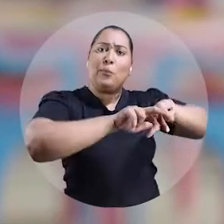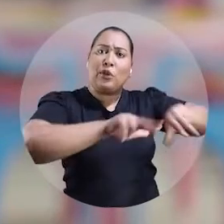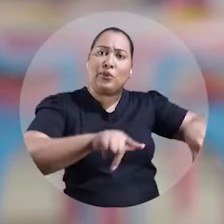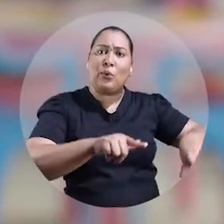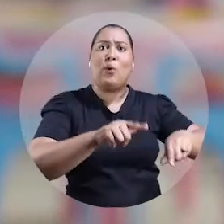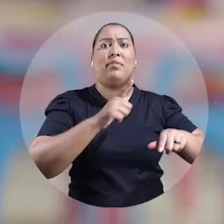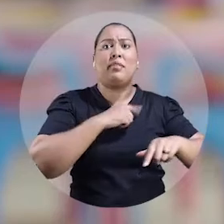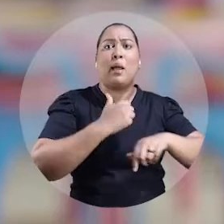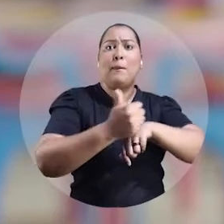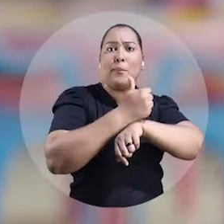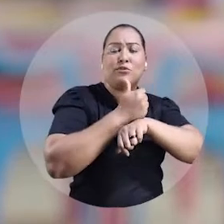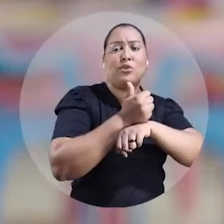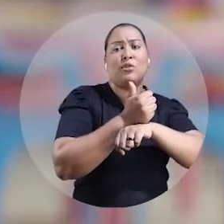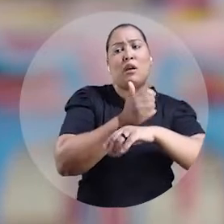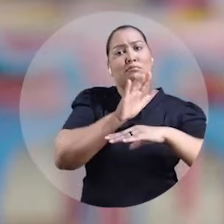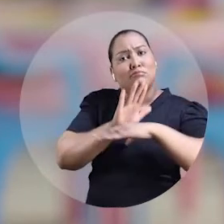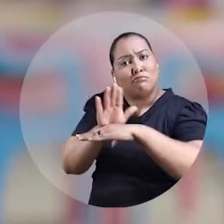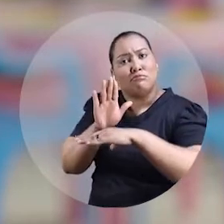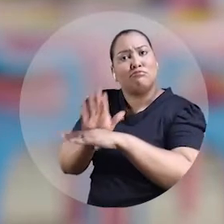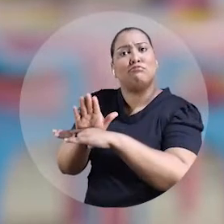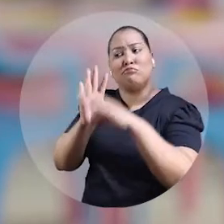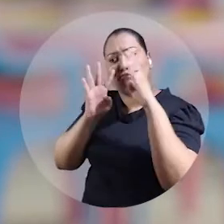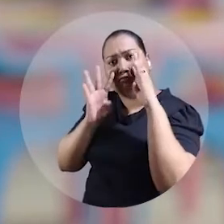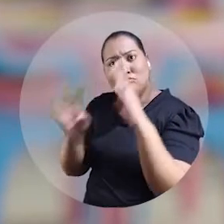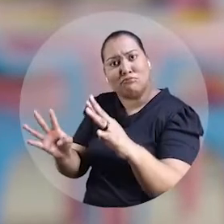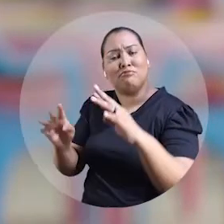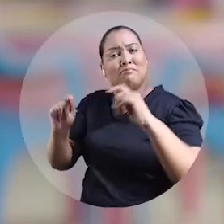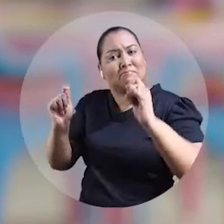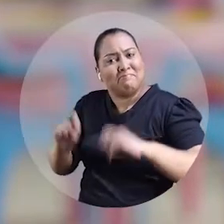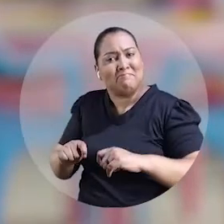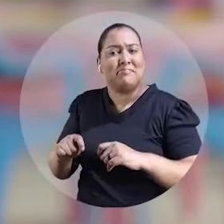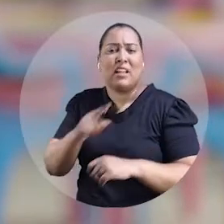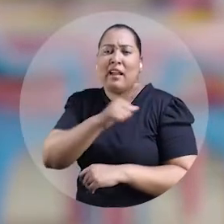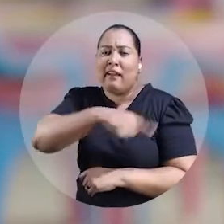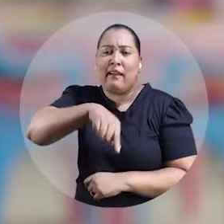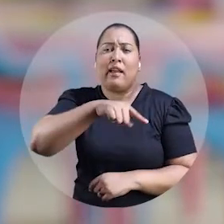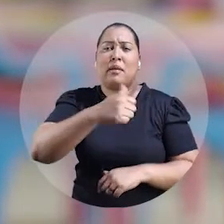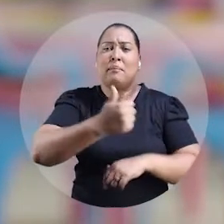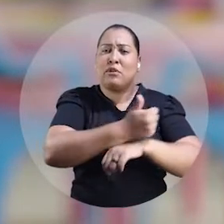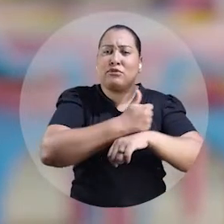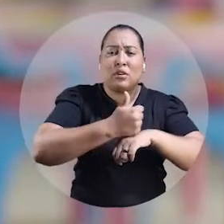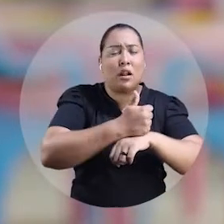computadores, com auxiliares para dar toda a atenção, com